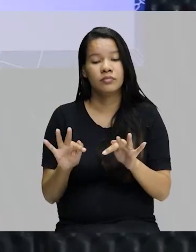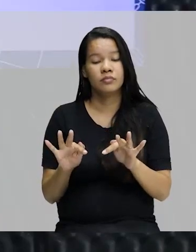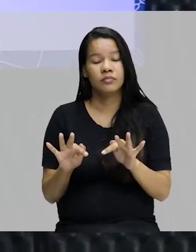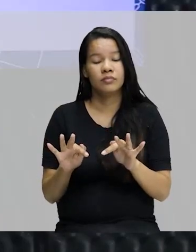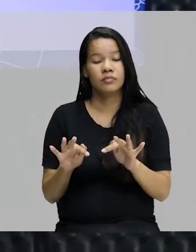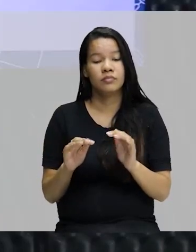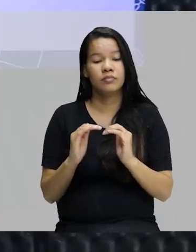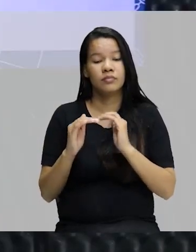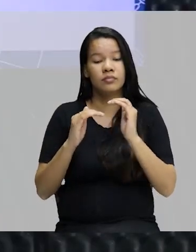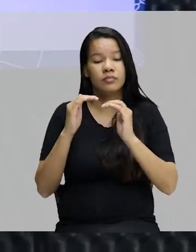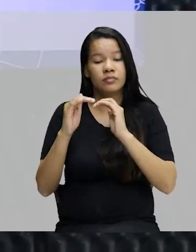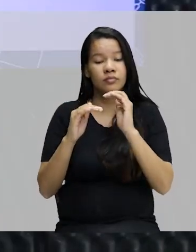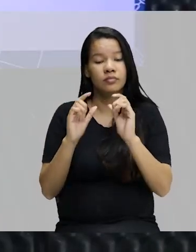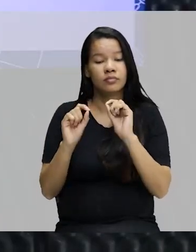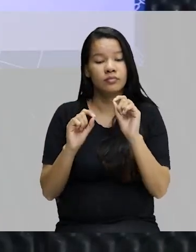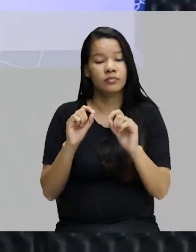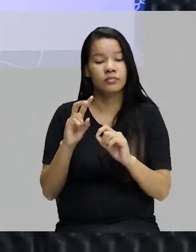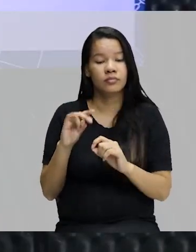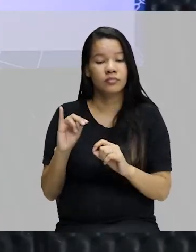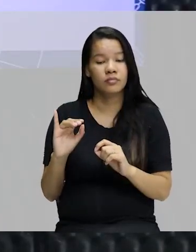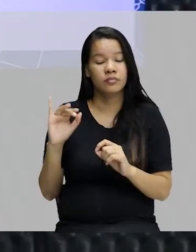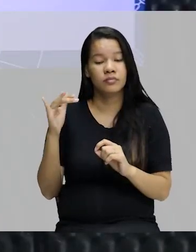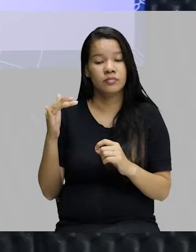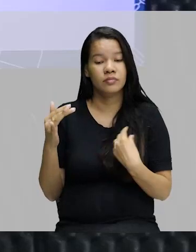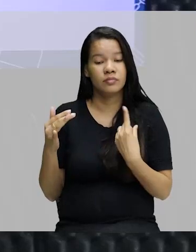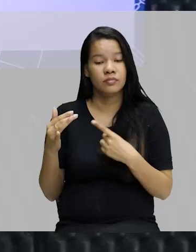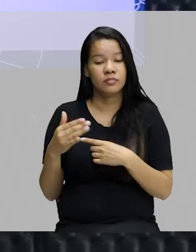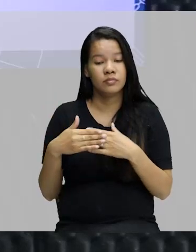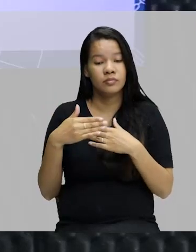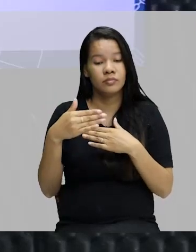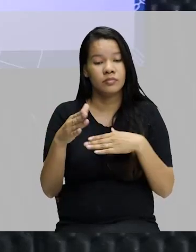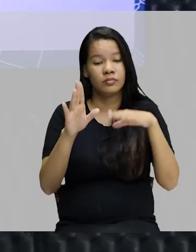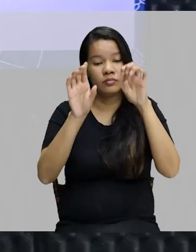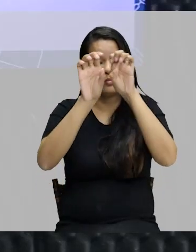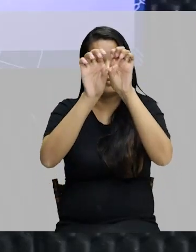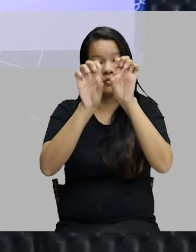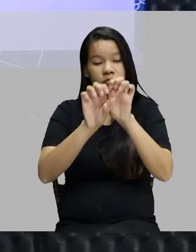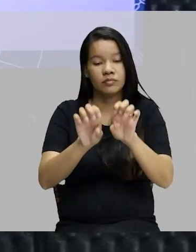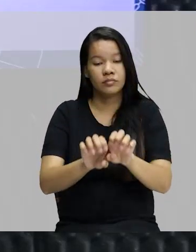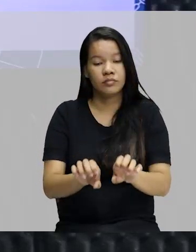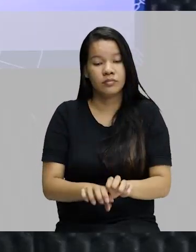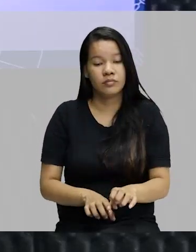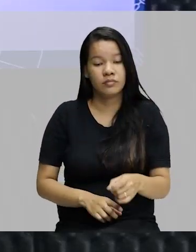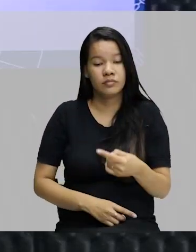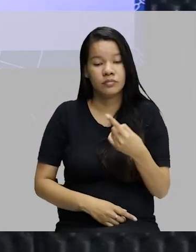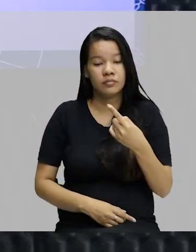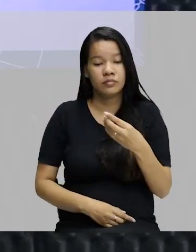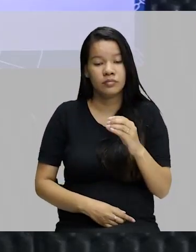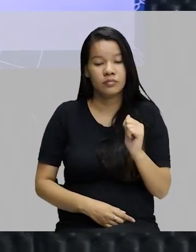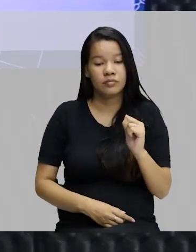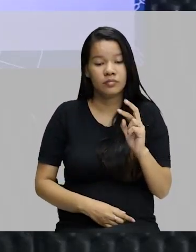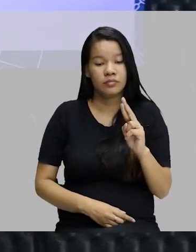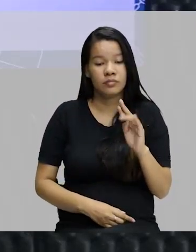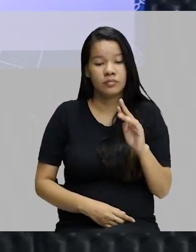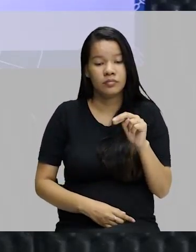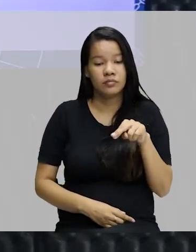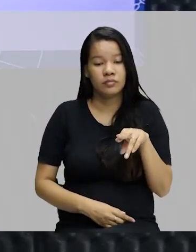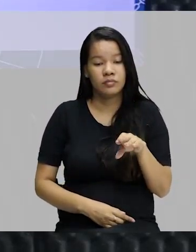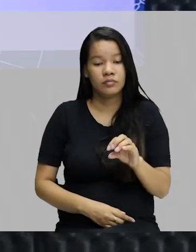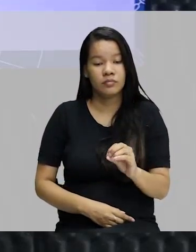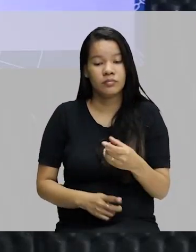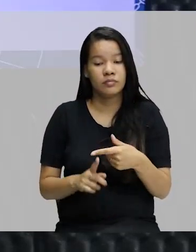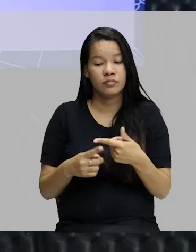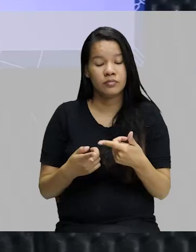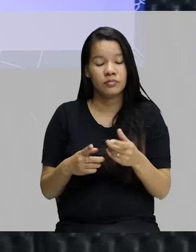processo. O que vai acontecer? Ó, a gente está partindo de uma estrutura com um carbono, tudo bem? Só que o